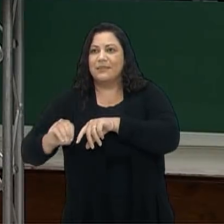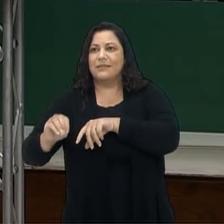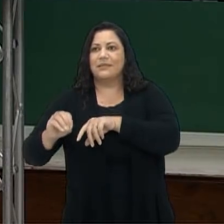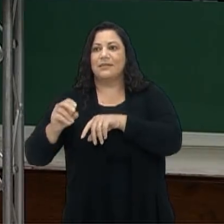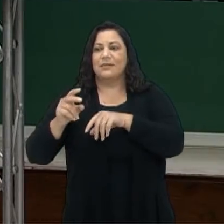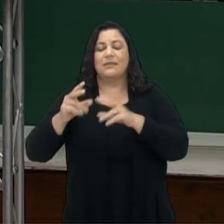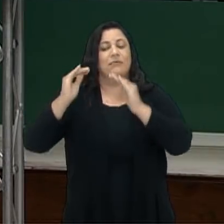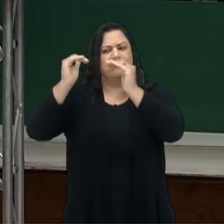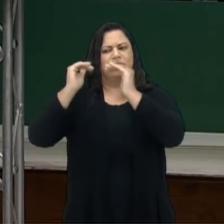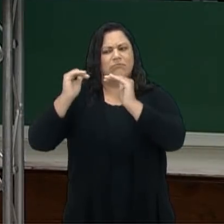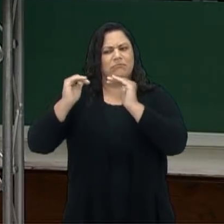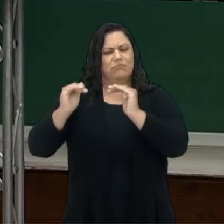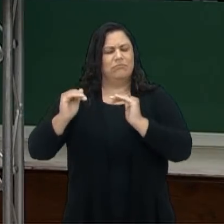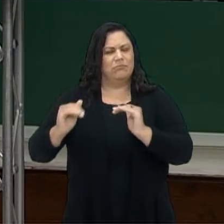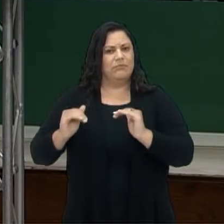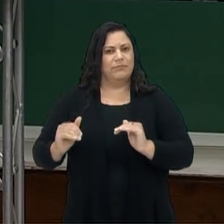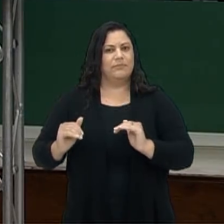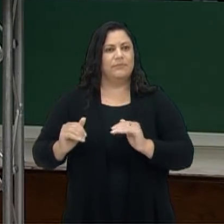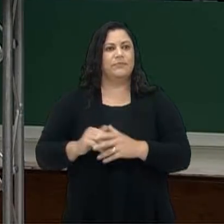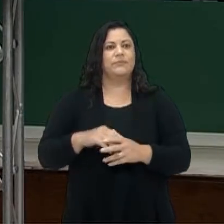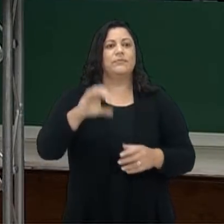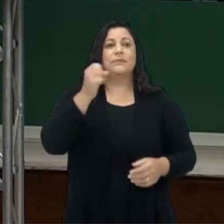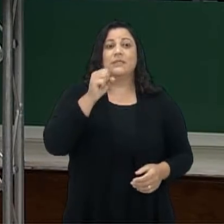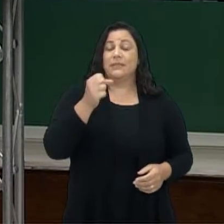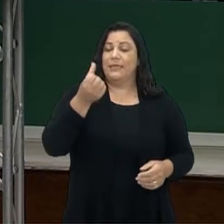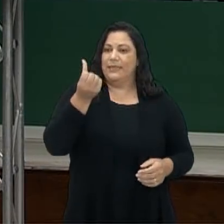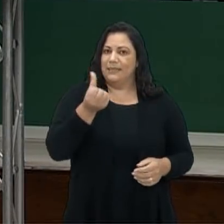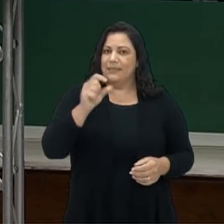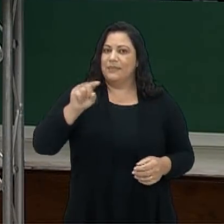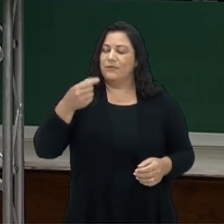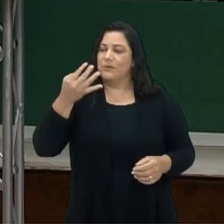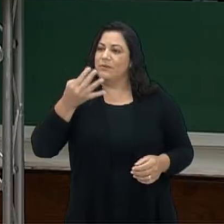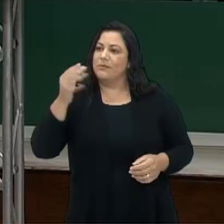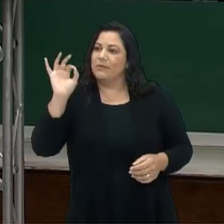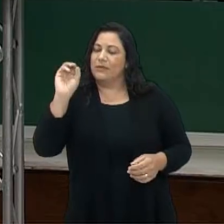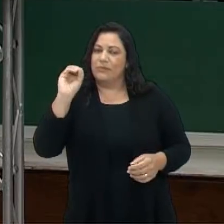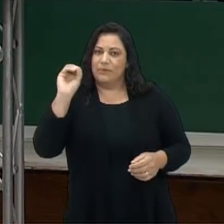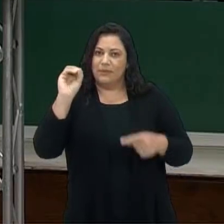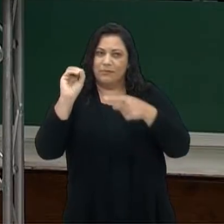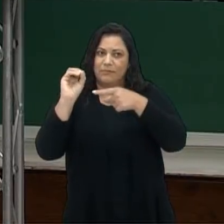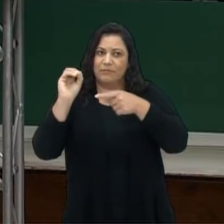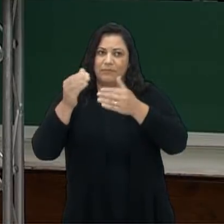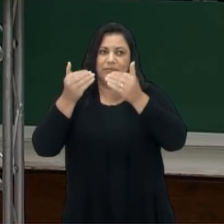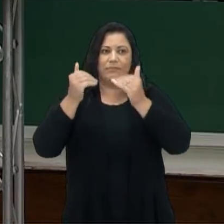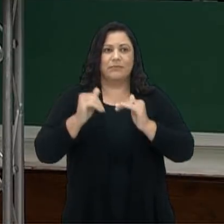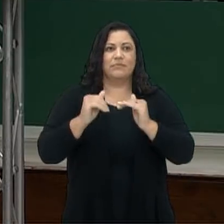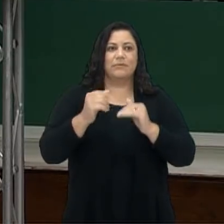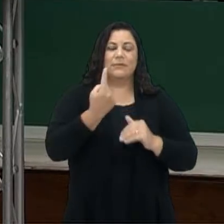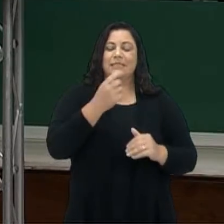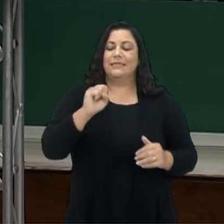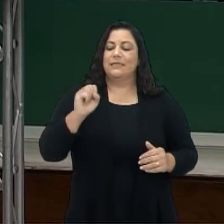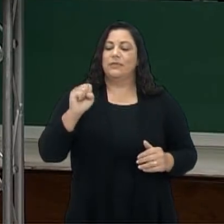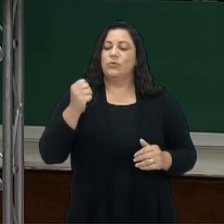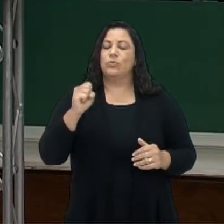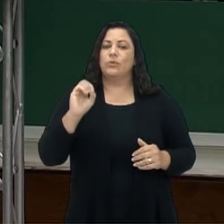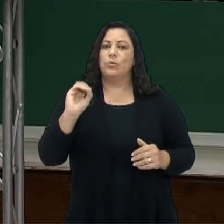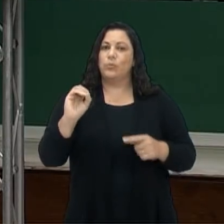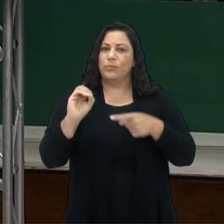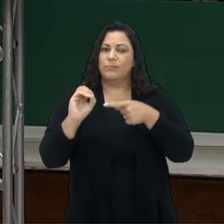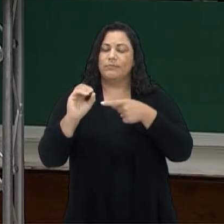o primeiro ângulo central equivale a 86,4 graus, o segundo vai ser 108